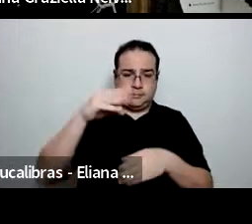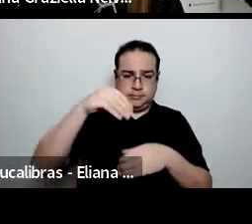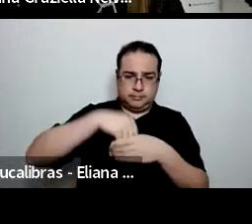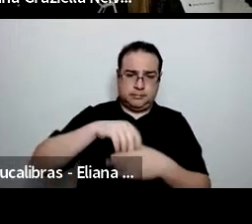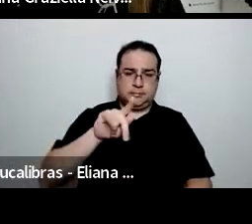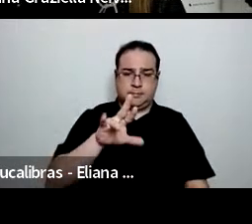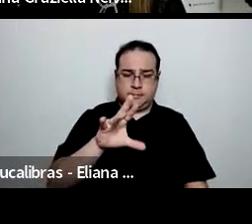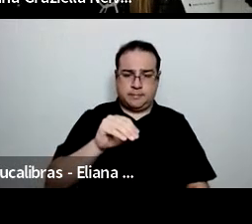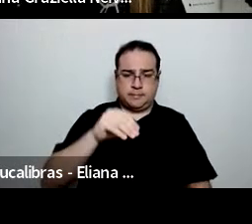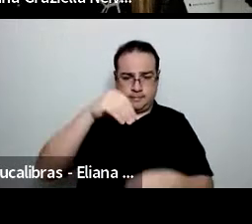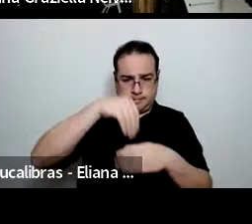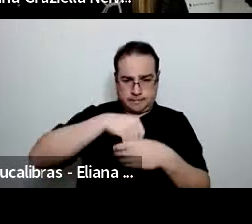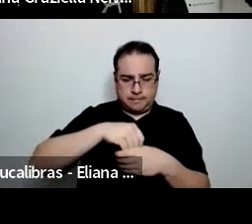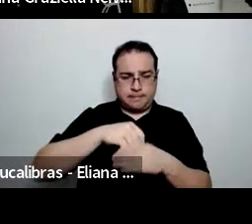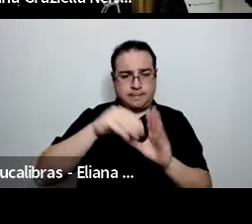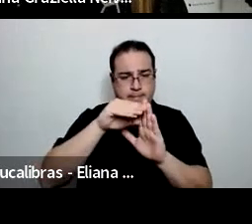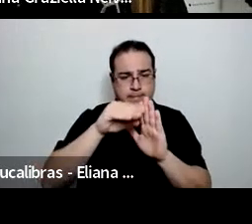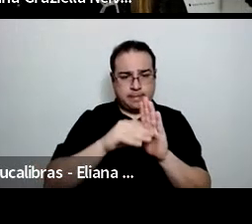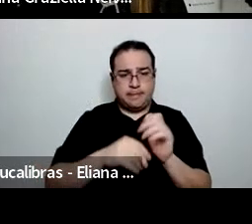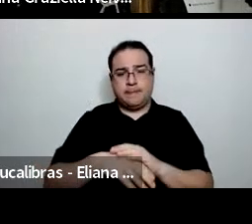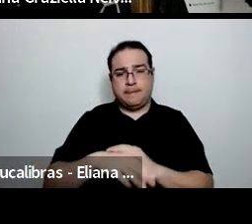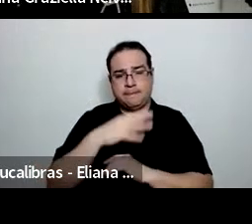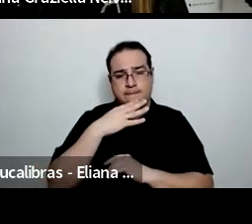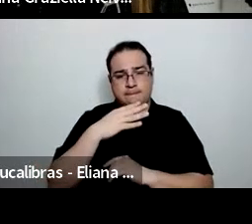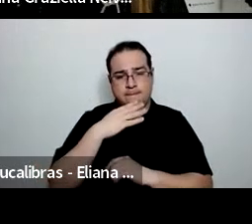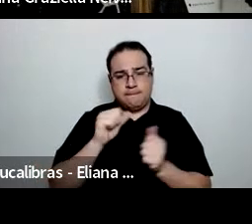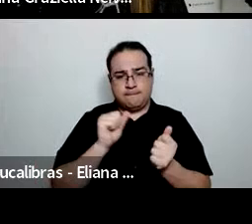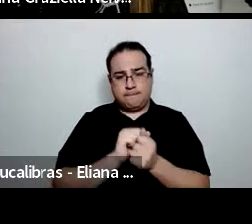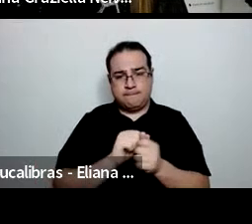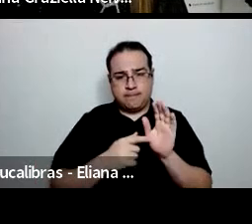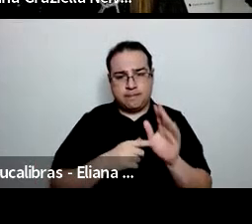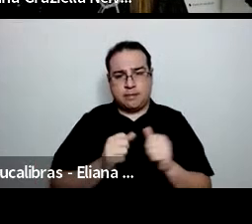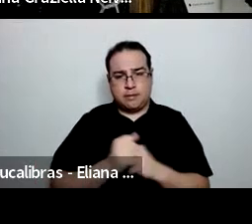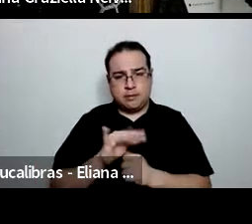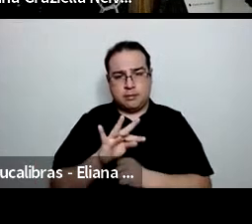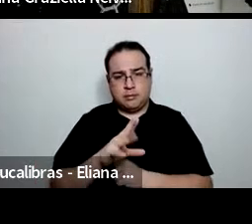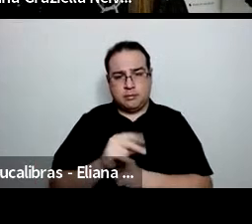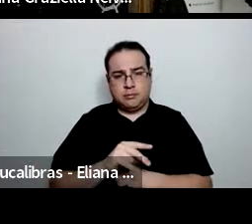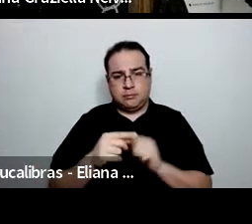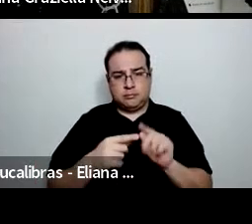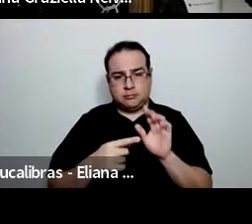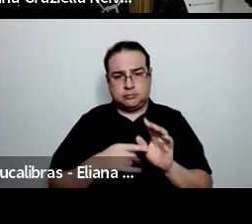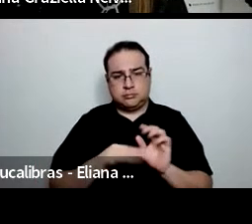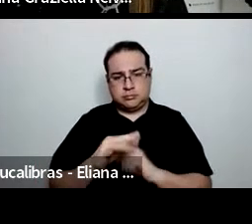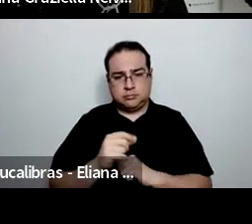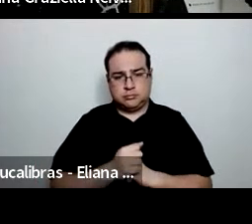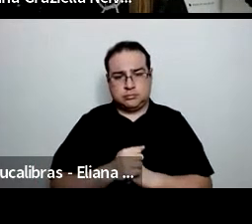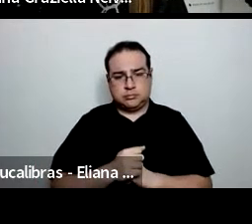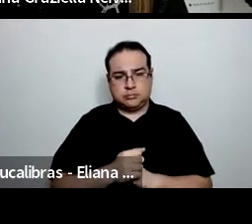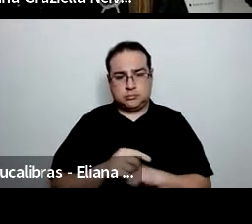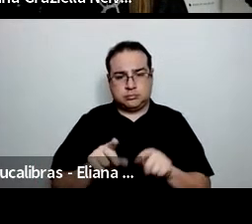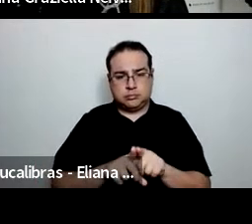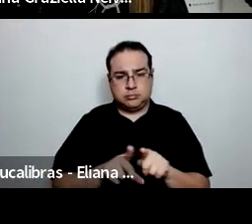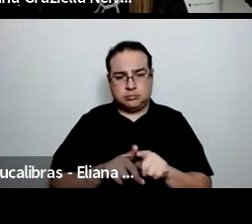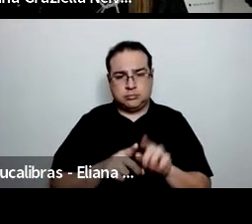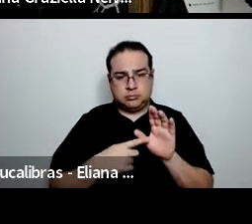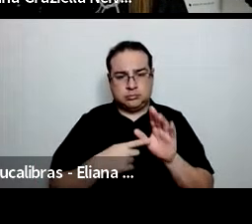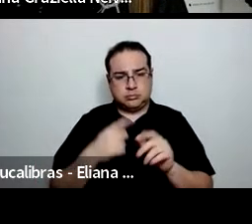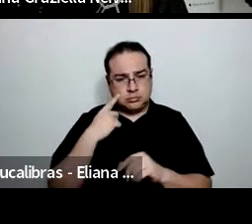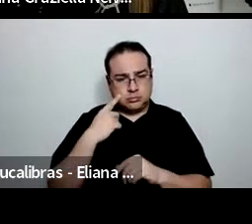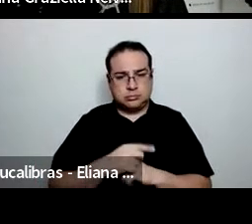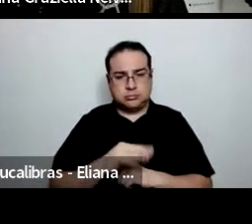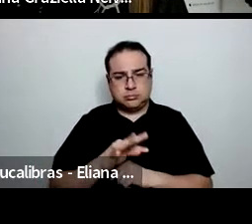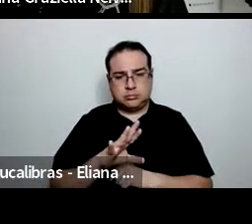nos termos para conhecer do agravo de instrumento e no mérito negar-lhe negar provimento